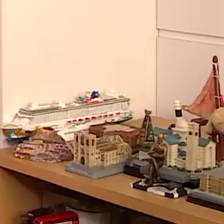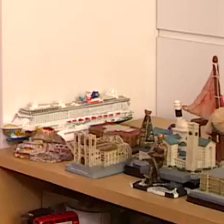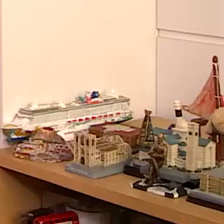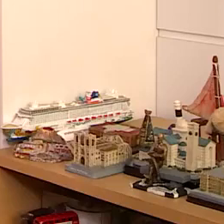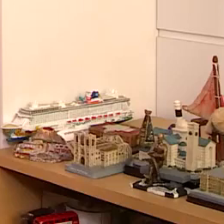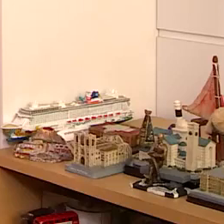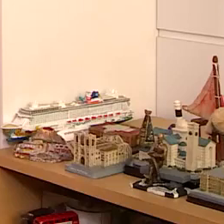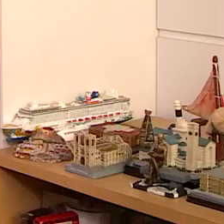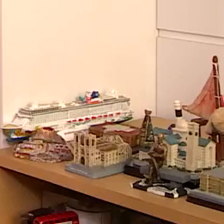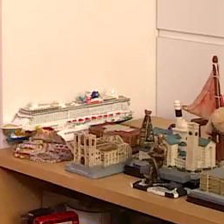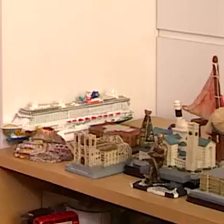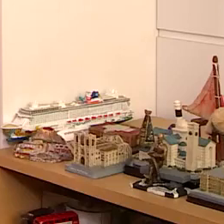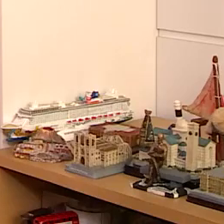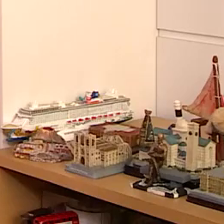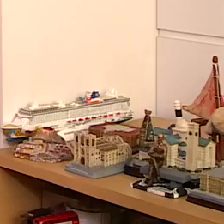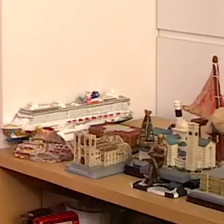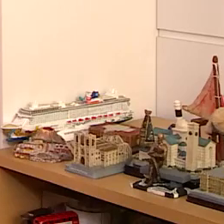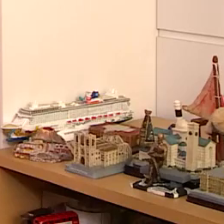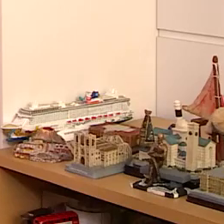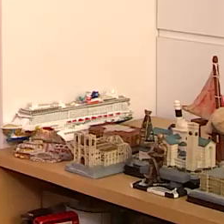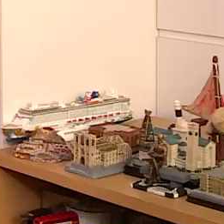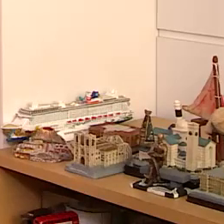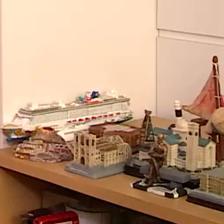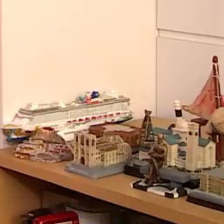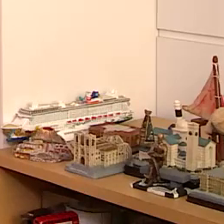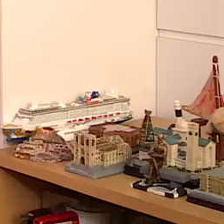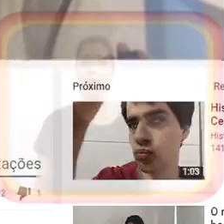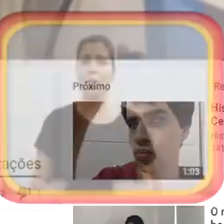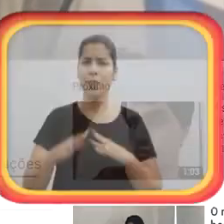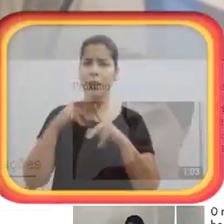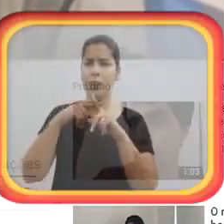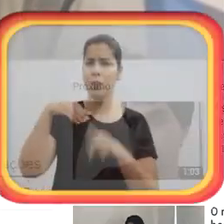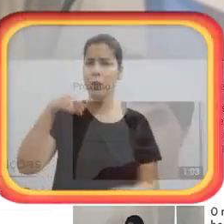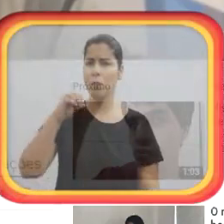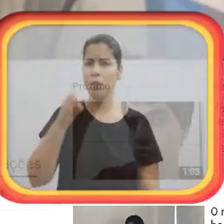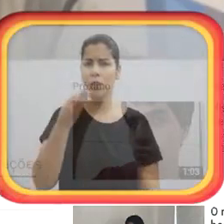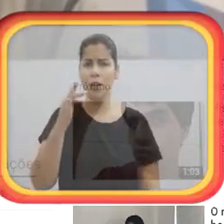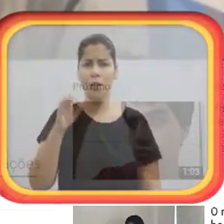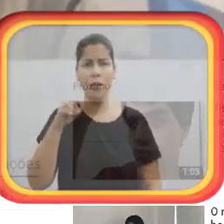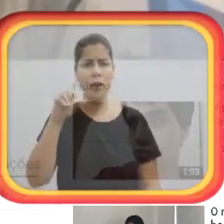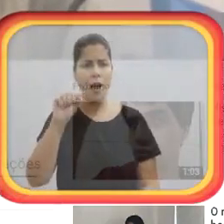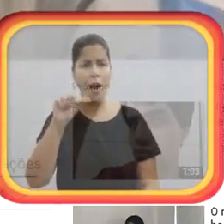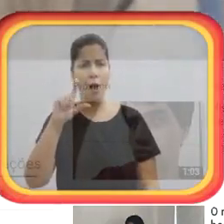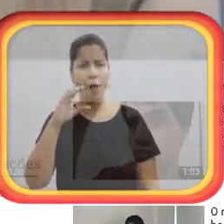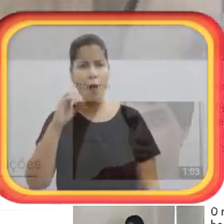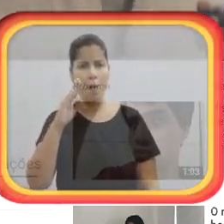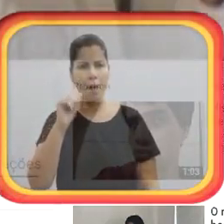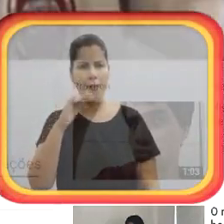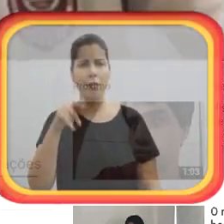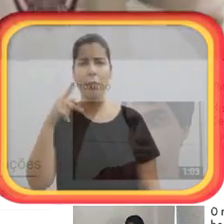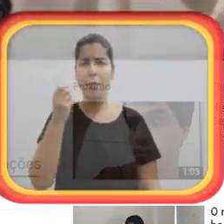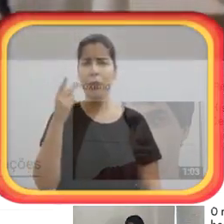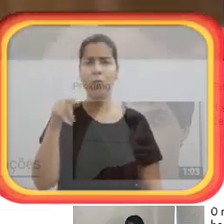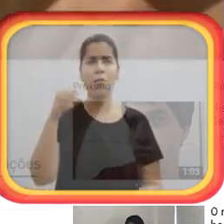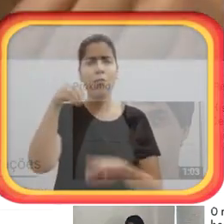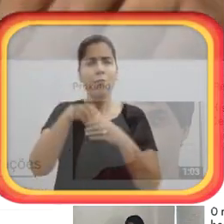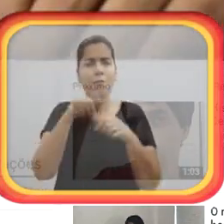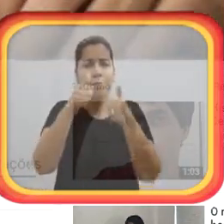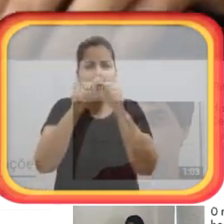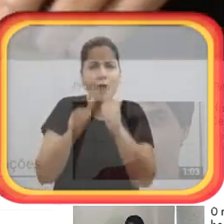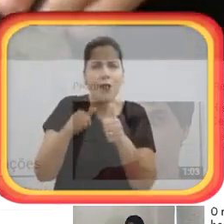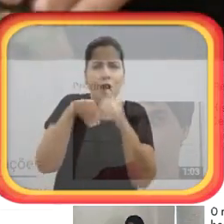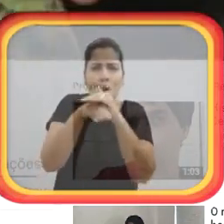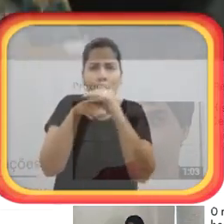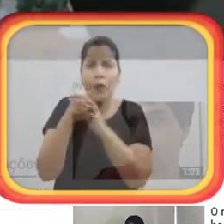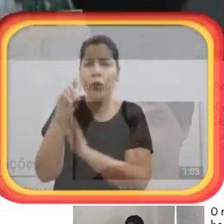miniatura. As peças escondem histórias muito bacanas. Foi na igreja do Mosteiro de Alcobaça que Pedro fez